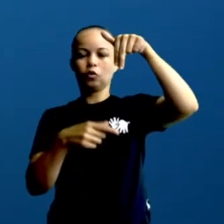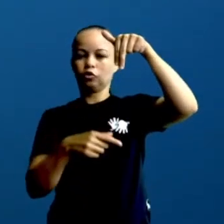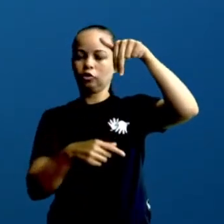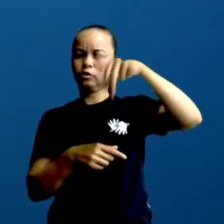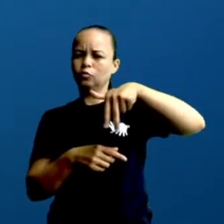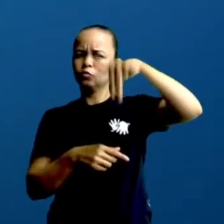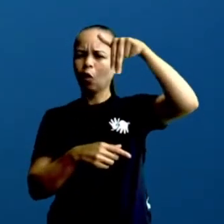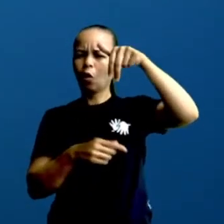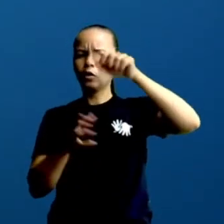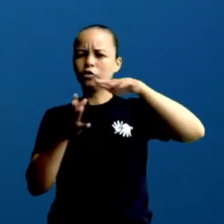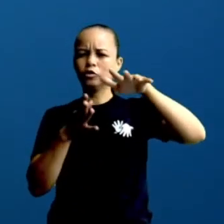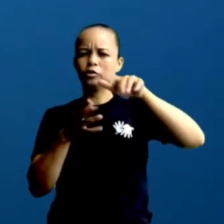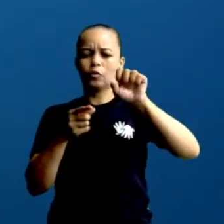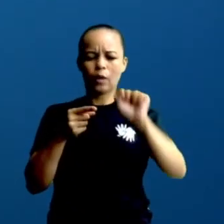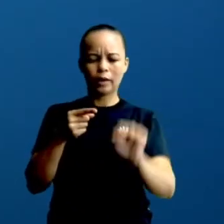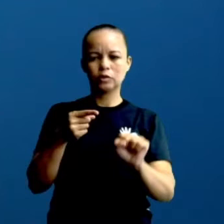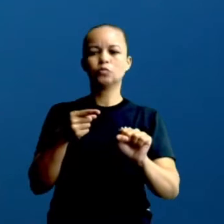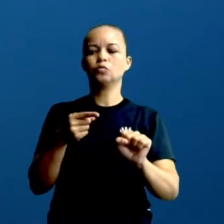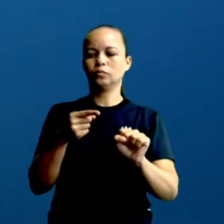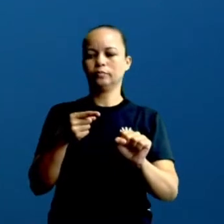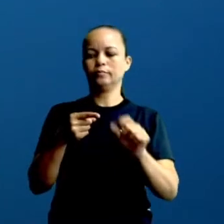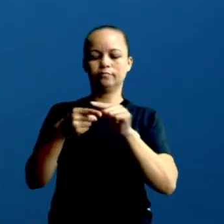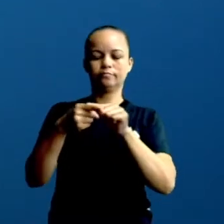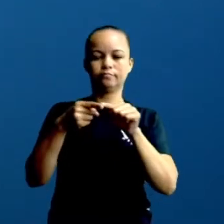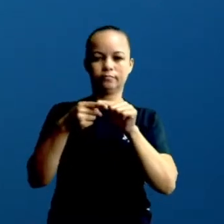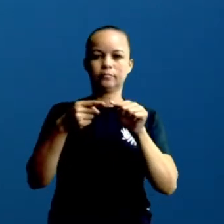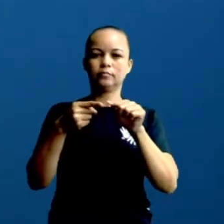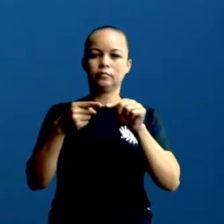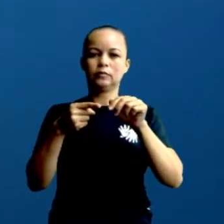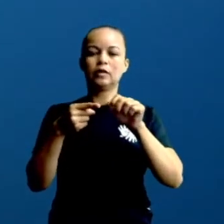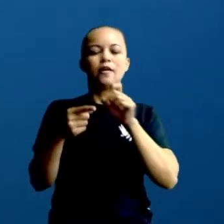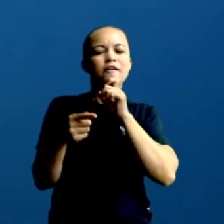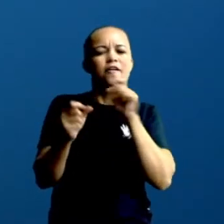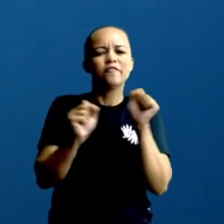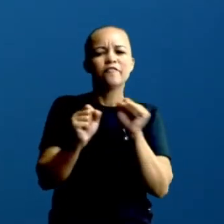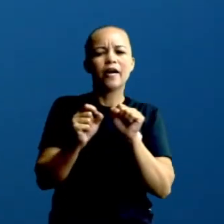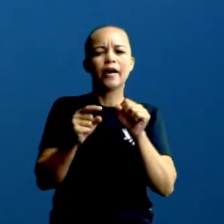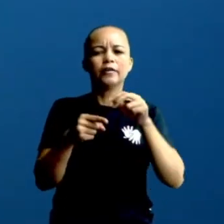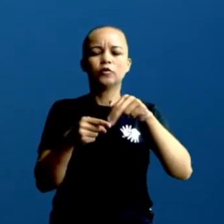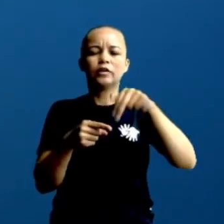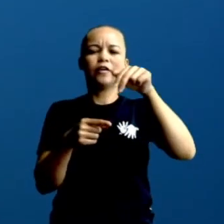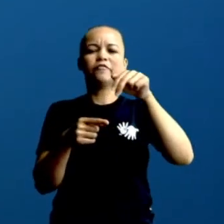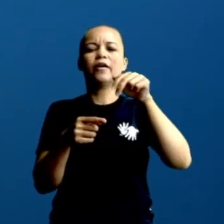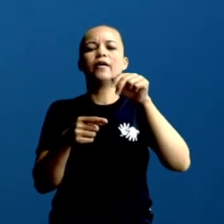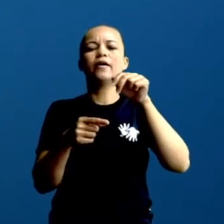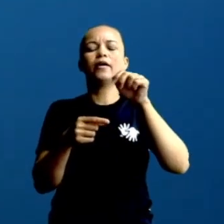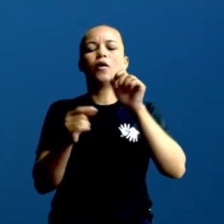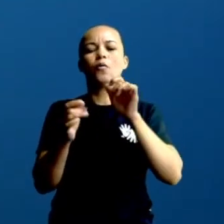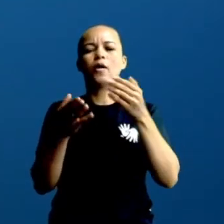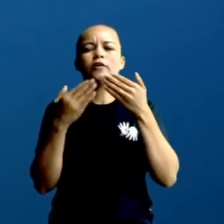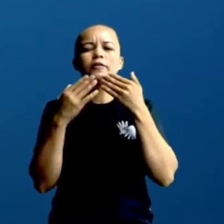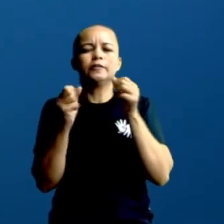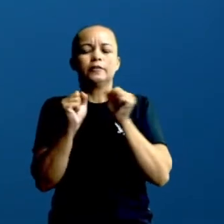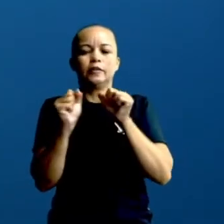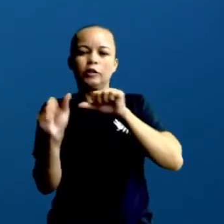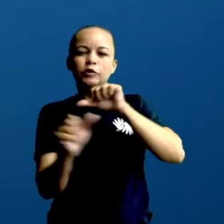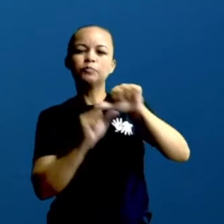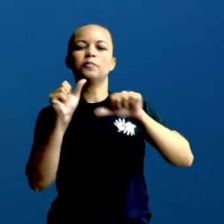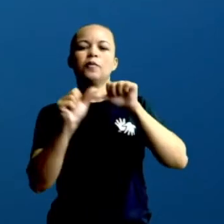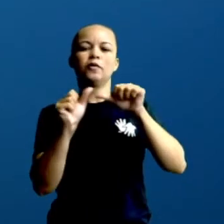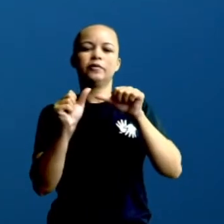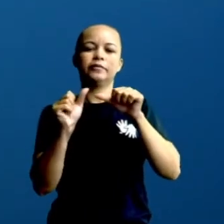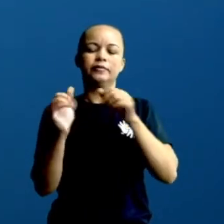aqui na parte de baixo, que é o hemisfério sul, né, é de inverno. E quando aqui é de verão, lá é de inverno. E quando